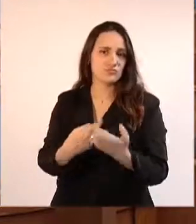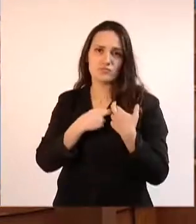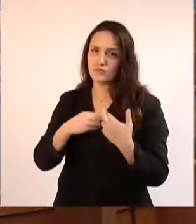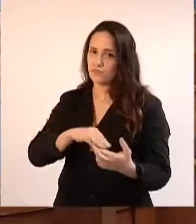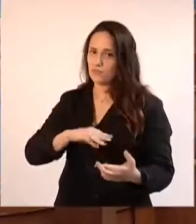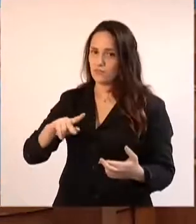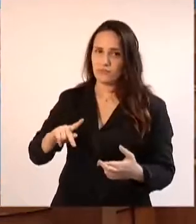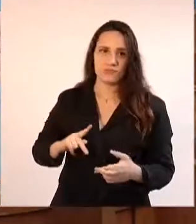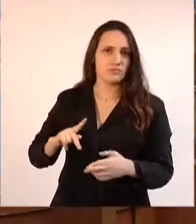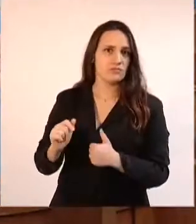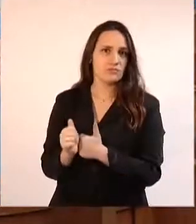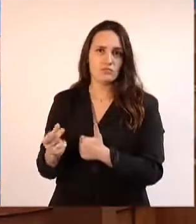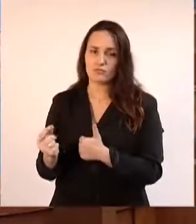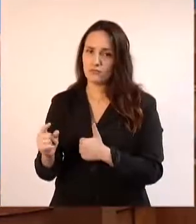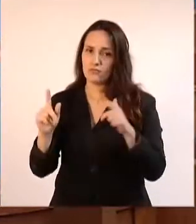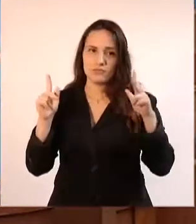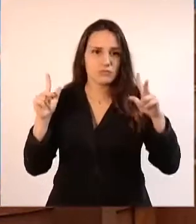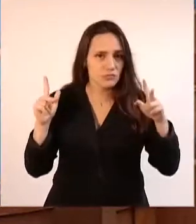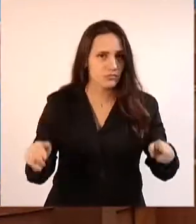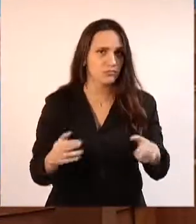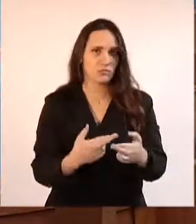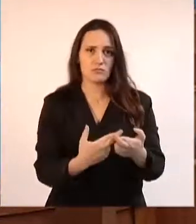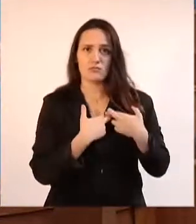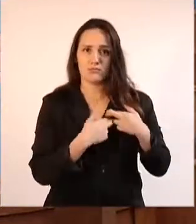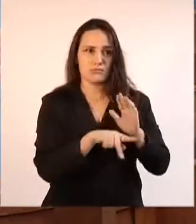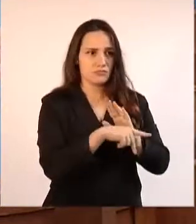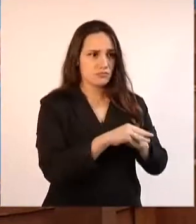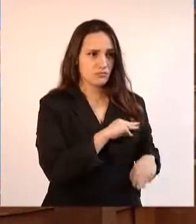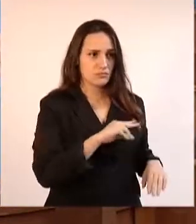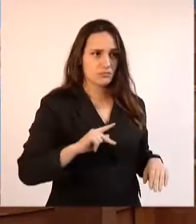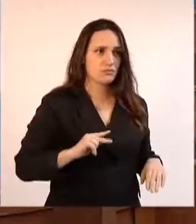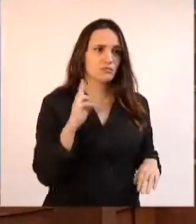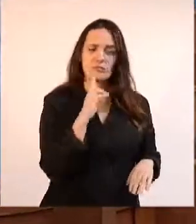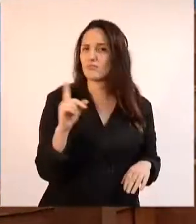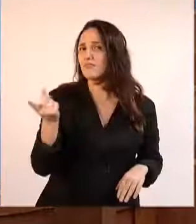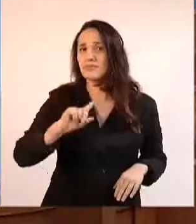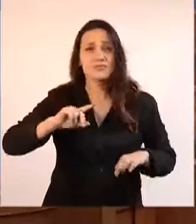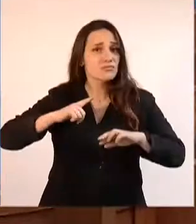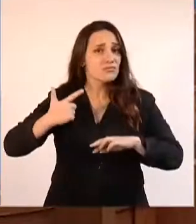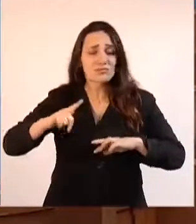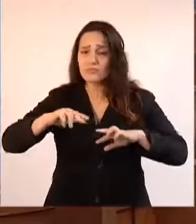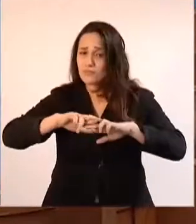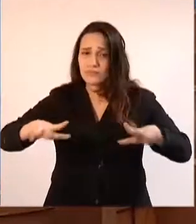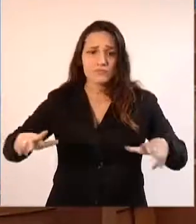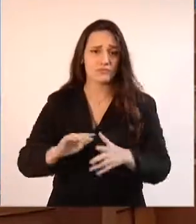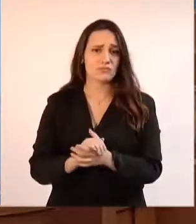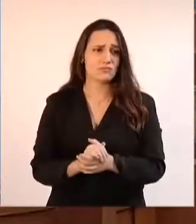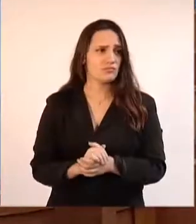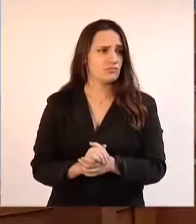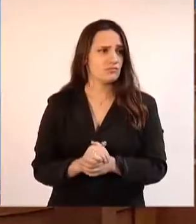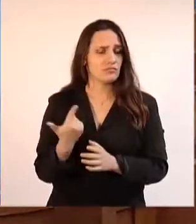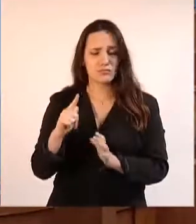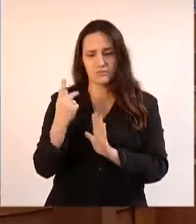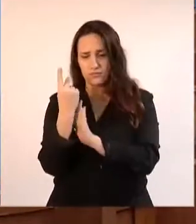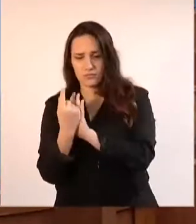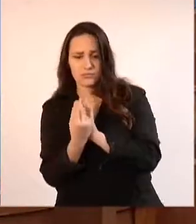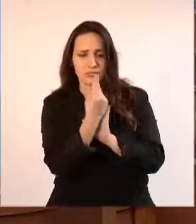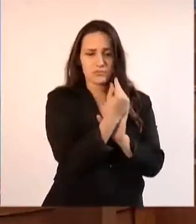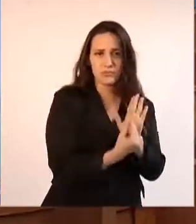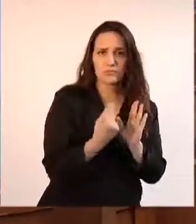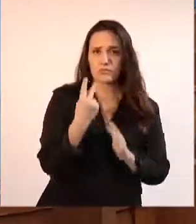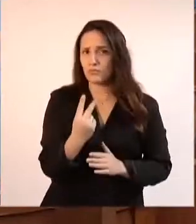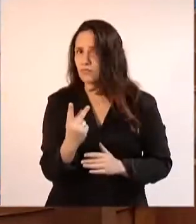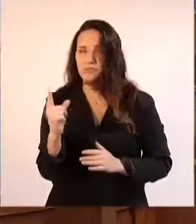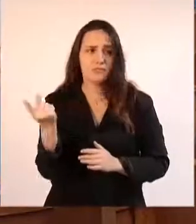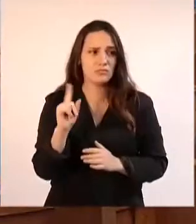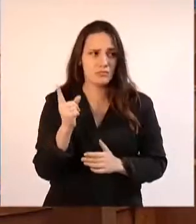Contas as mesmas garantias e prerrogativas do Ministério Público Comum. Não existe 2 orçamentos no Tribunal de Contas.